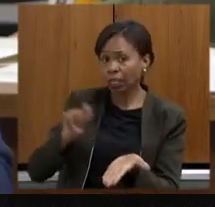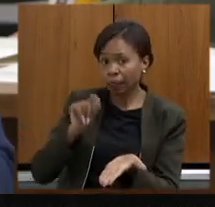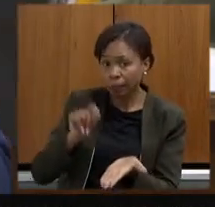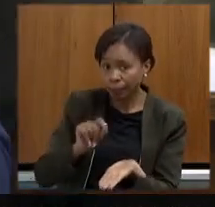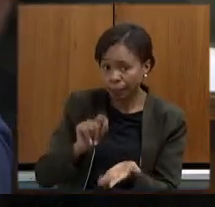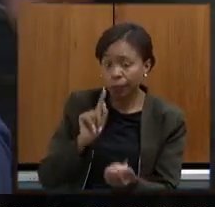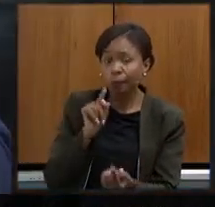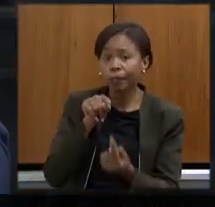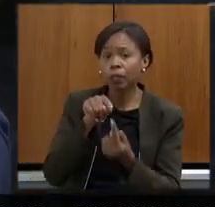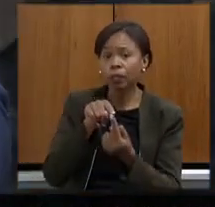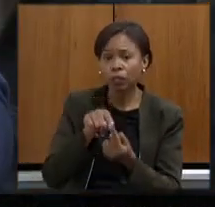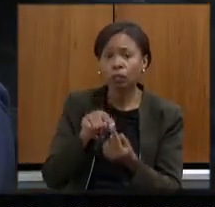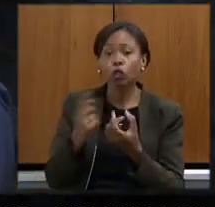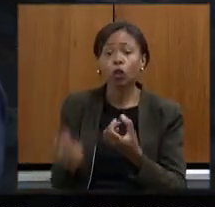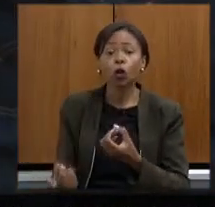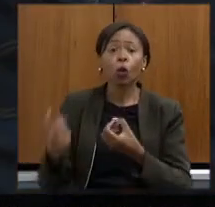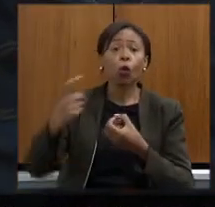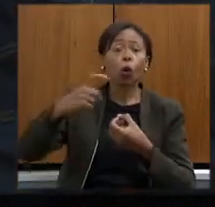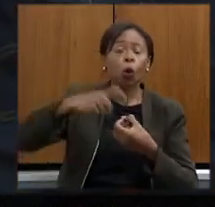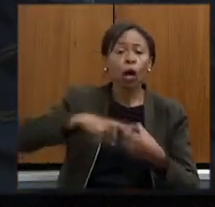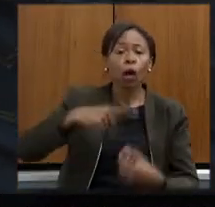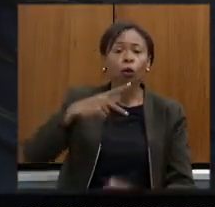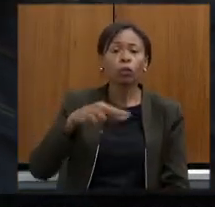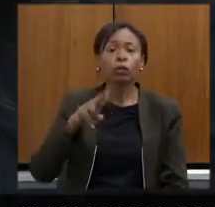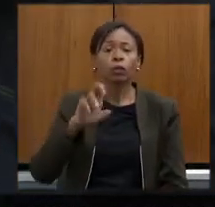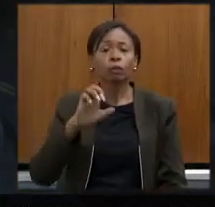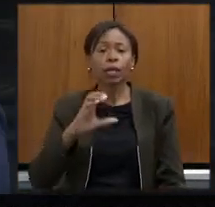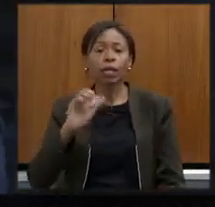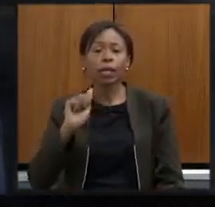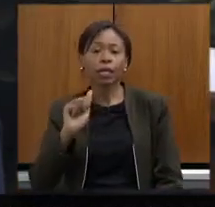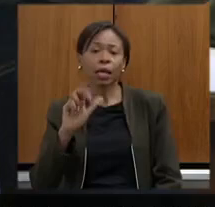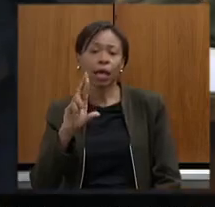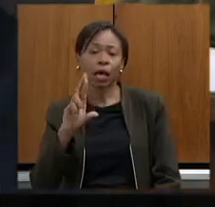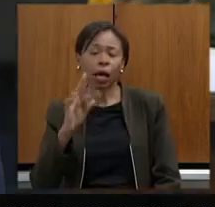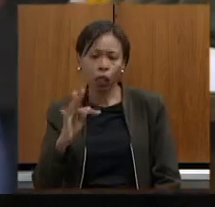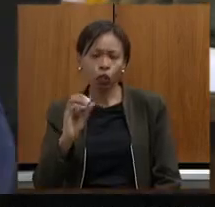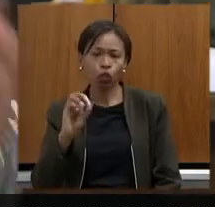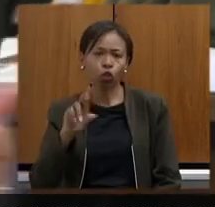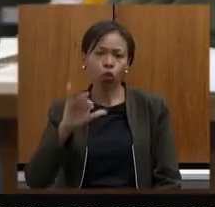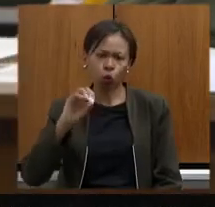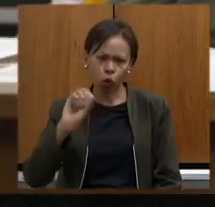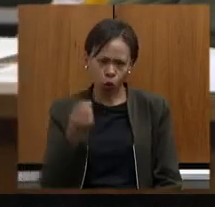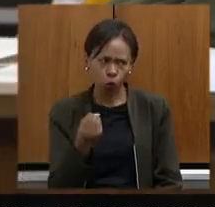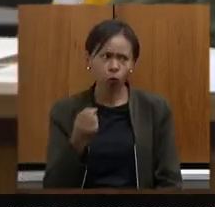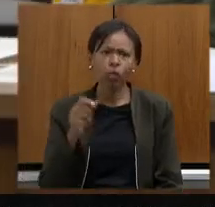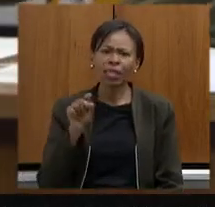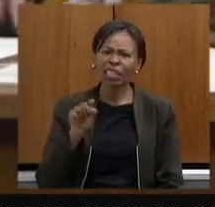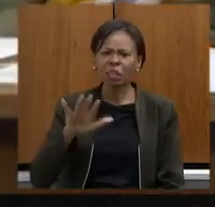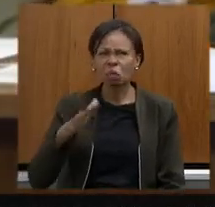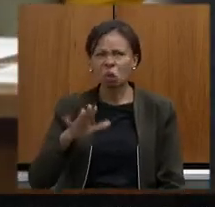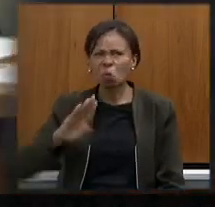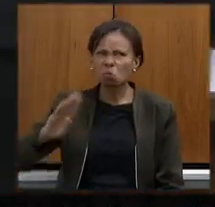reposição do valor dos precatórios na que se não me fogem a memória também vai para casa de bilhão de reais